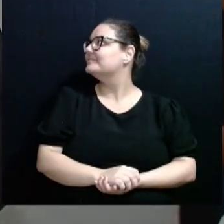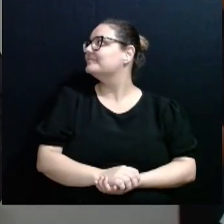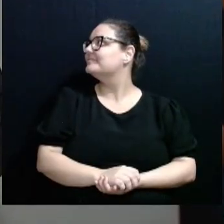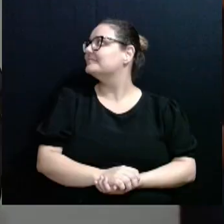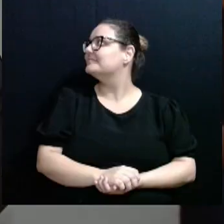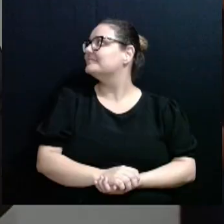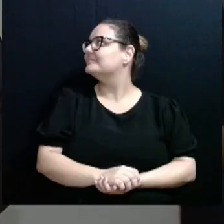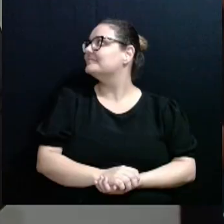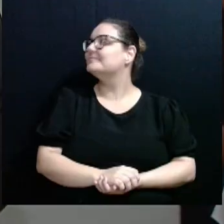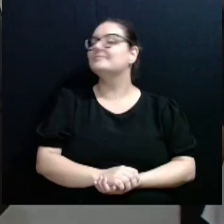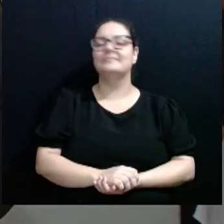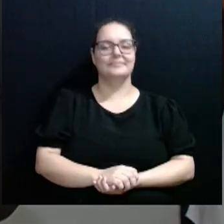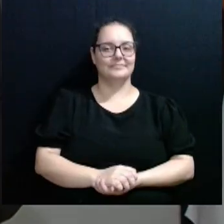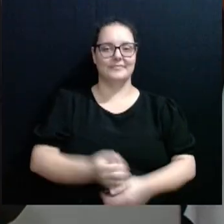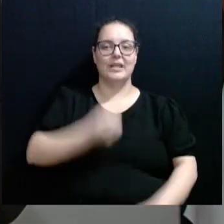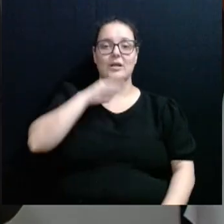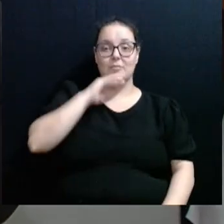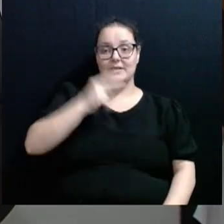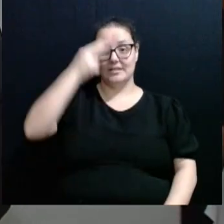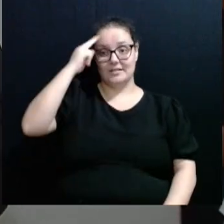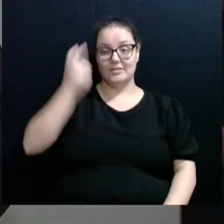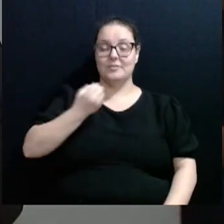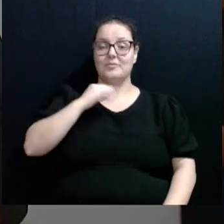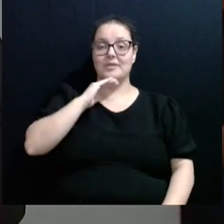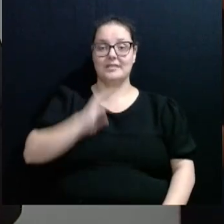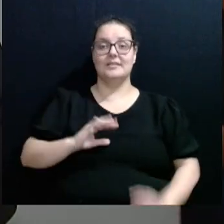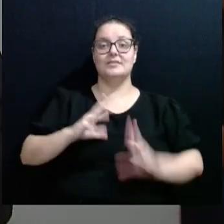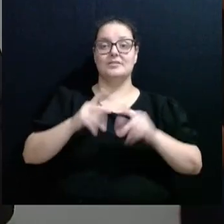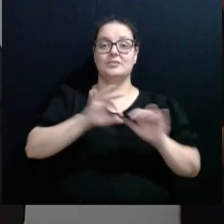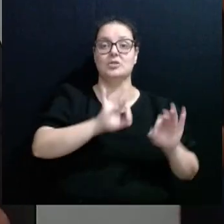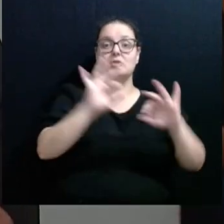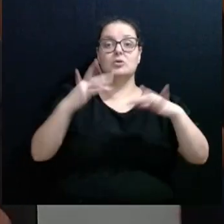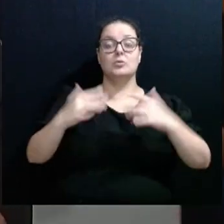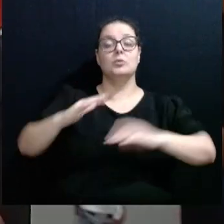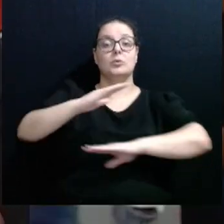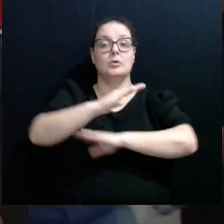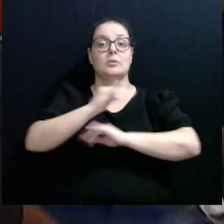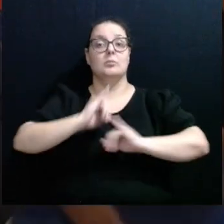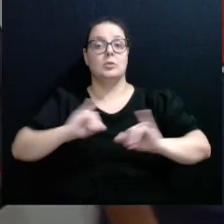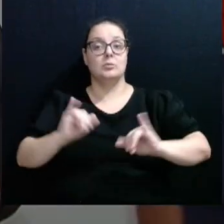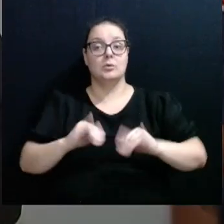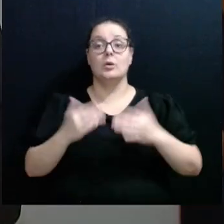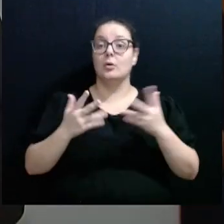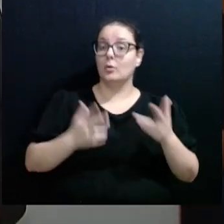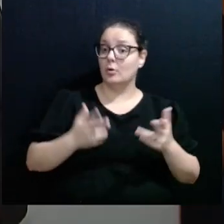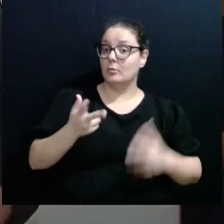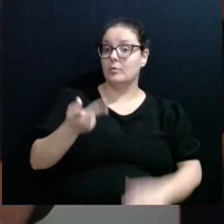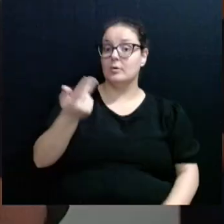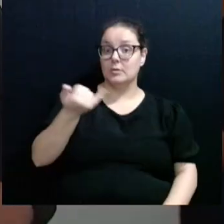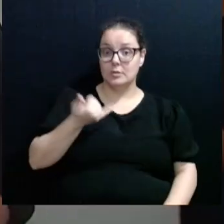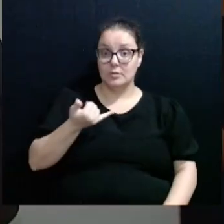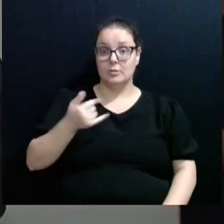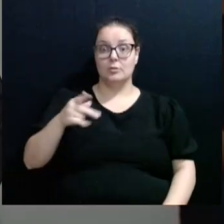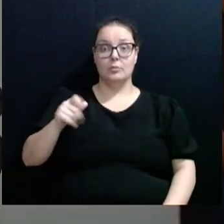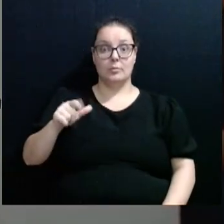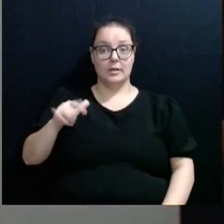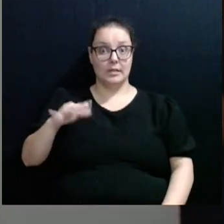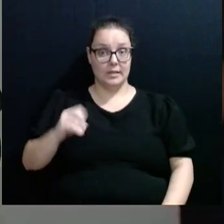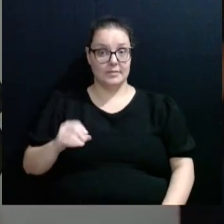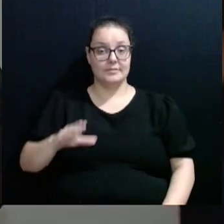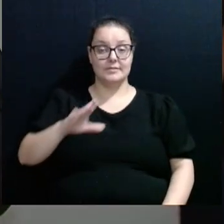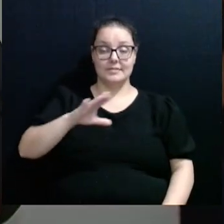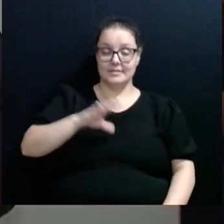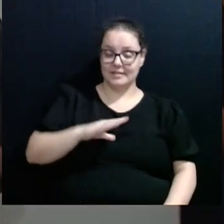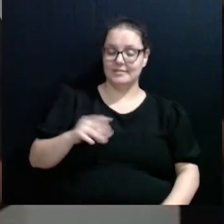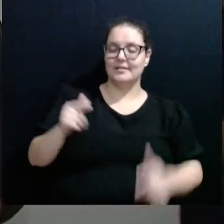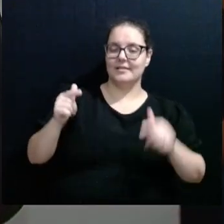Boa tarde, Gabriel. Boa tarde a todos que nos acompanham no Jornal Câmara Notícia. Como você falou, eu estou aqui no Palácio da Cidade, localizado aqui no centro